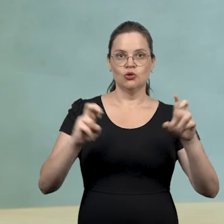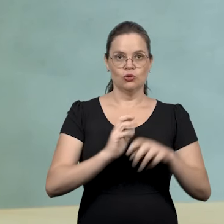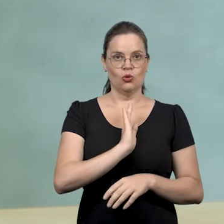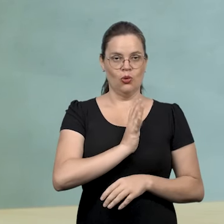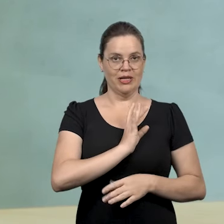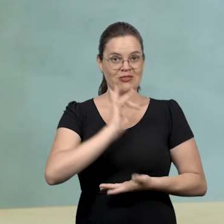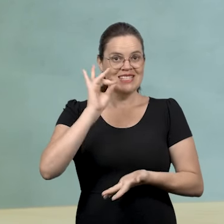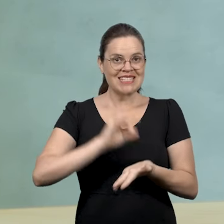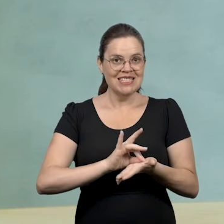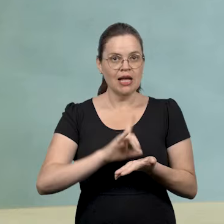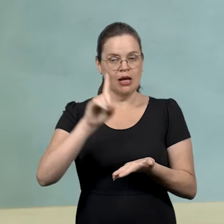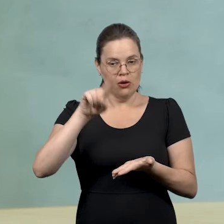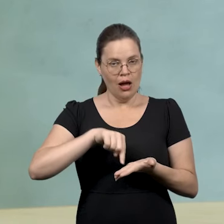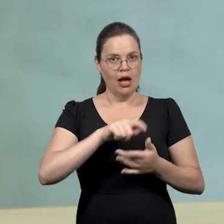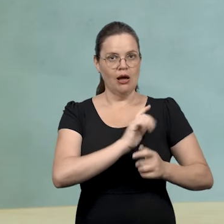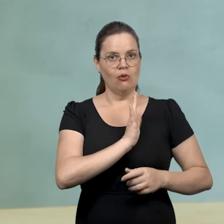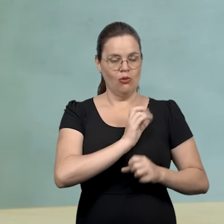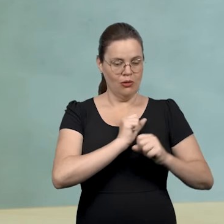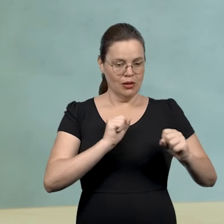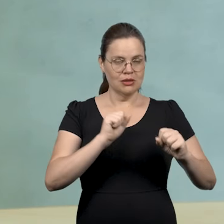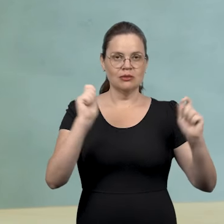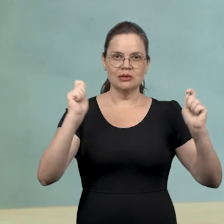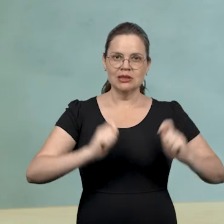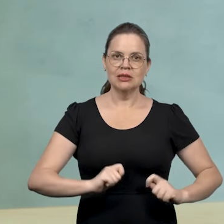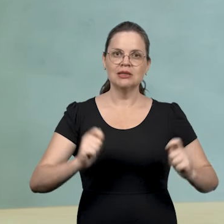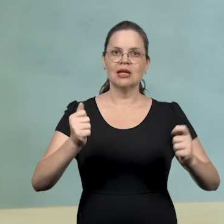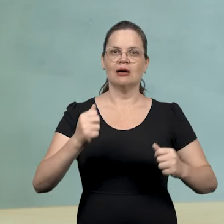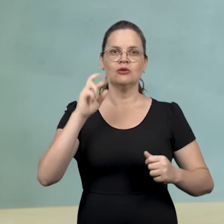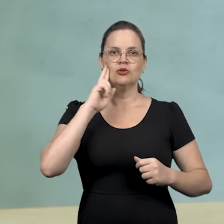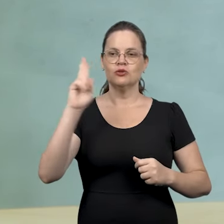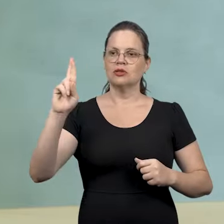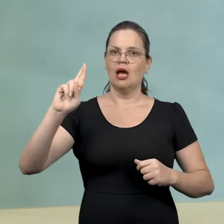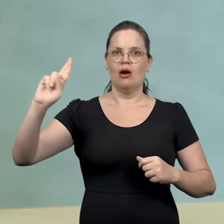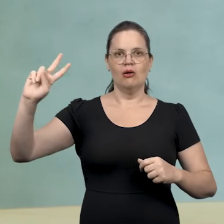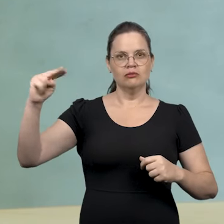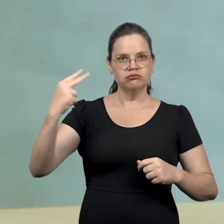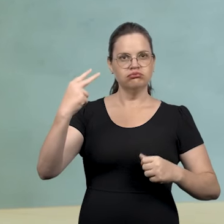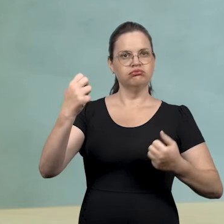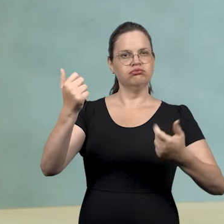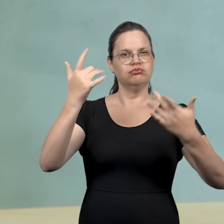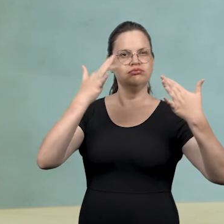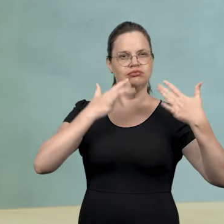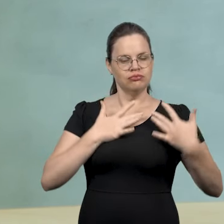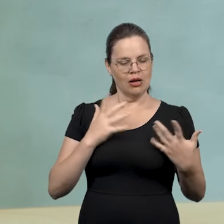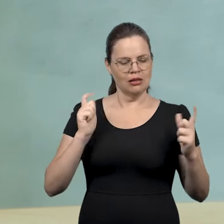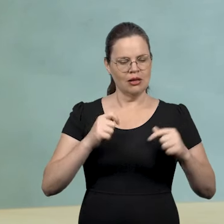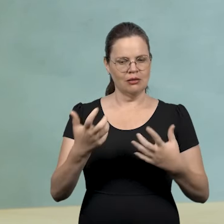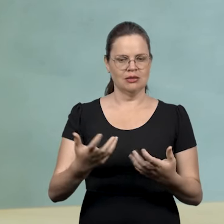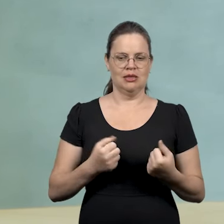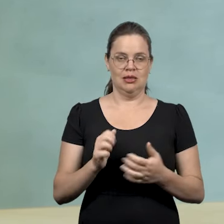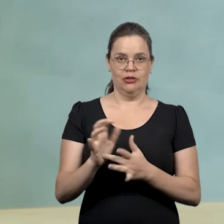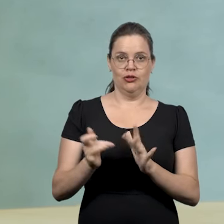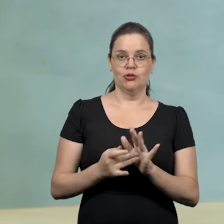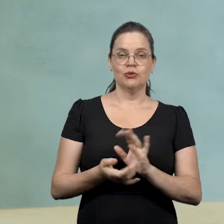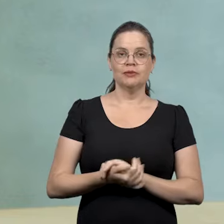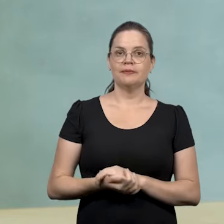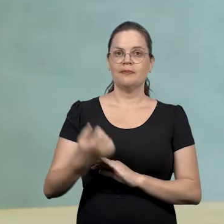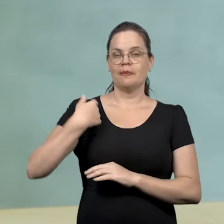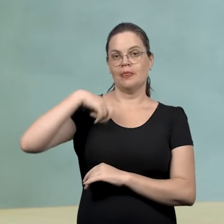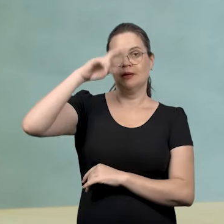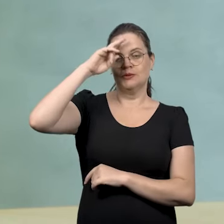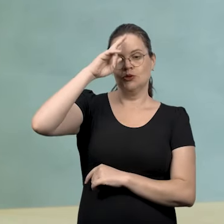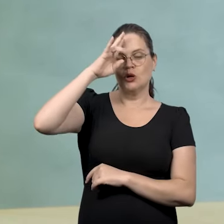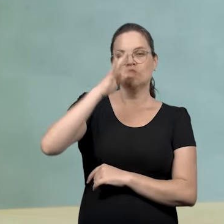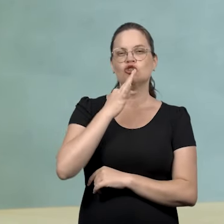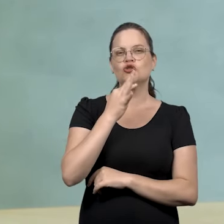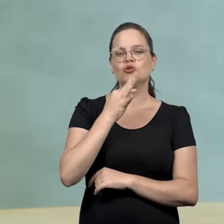fértil para que a revelação ela brotasse e ela nascesse. E dentro da história que envolve a vida de Tomé, nós vamos observar